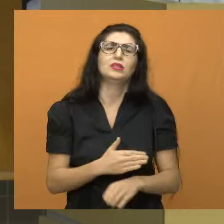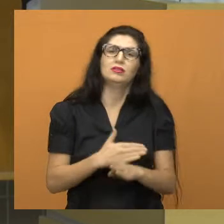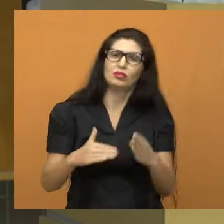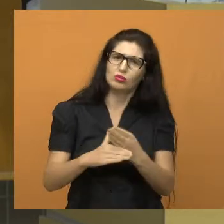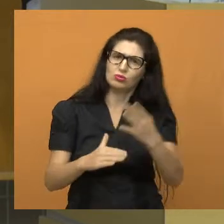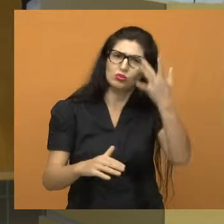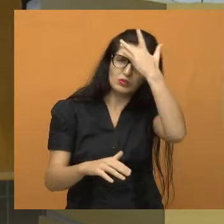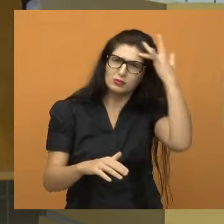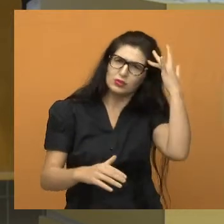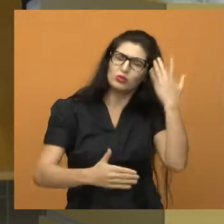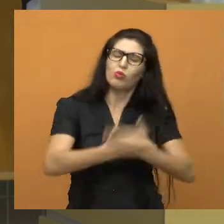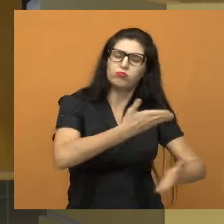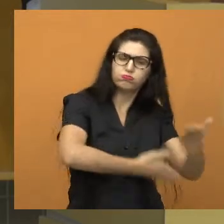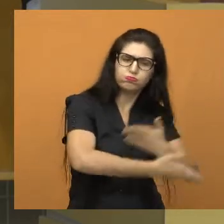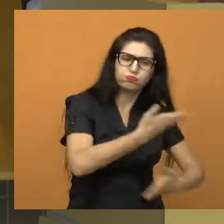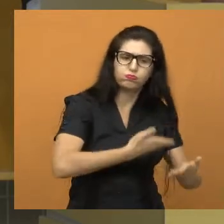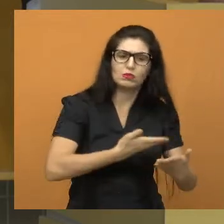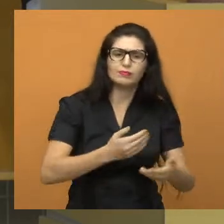campos.